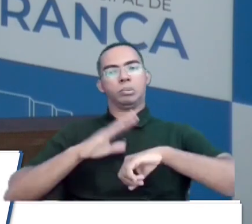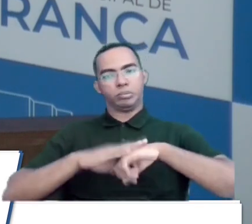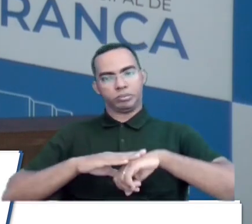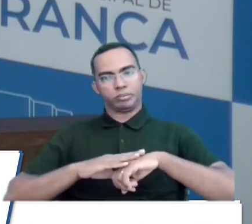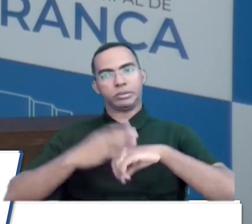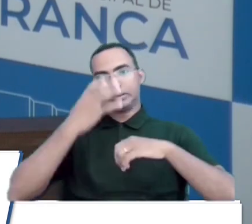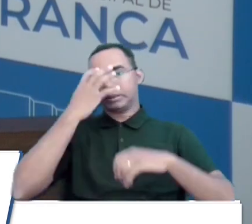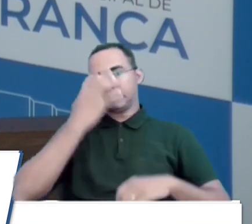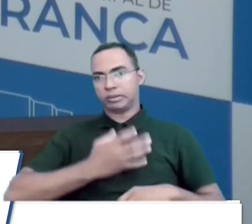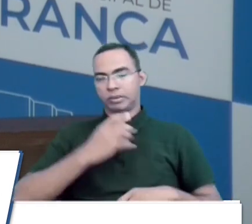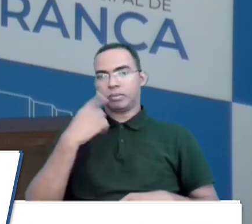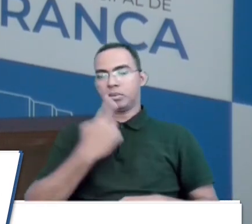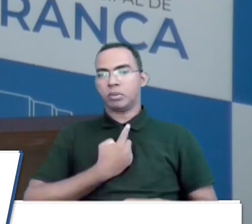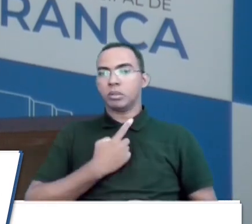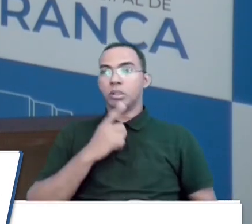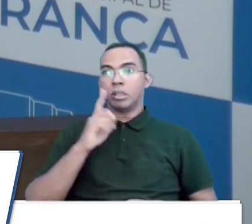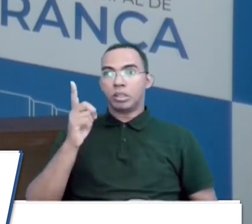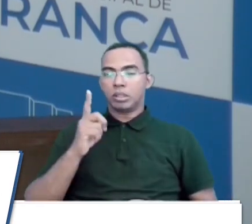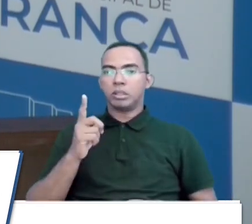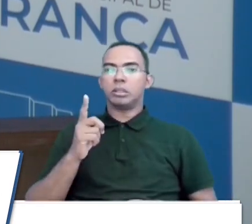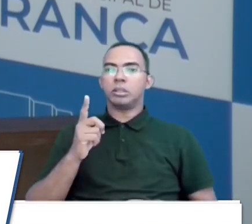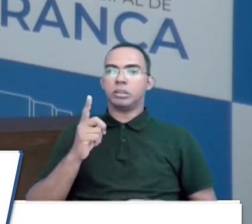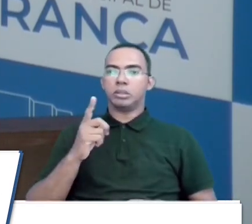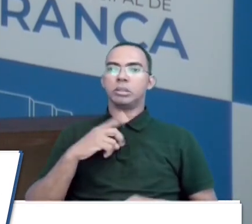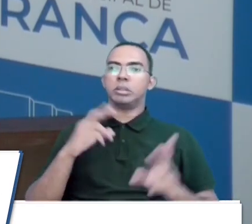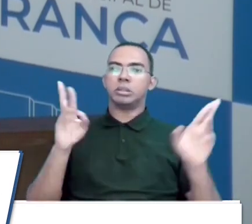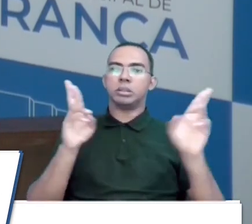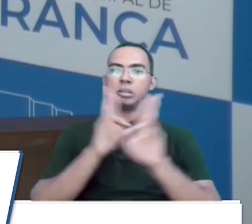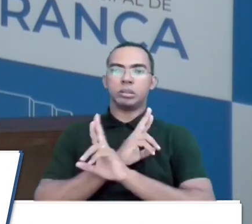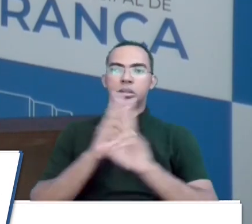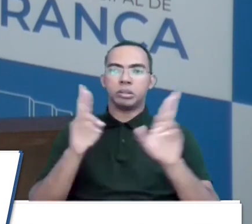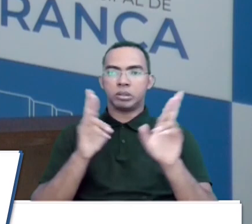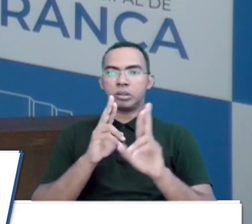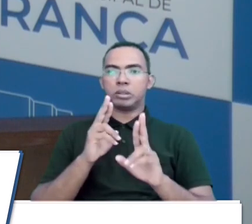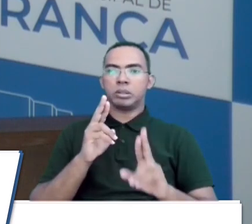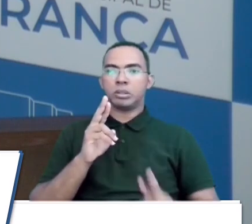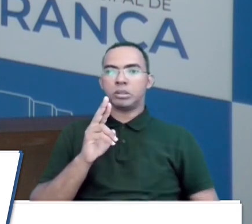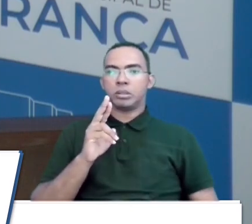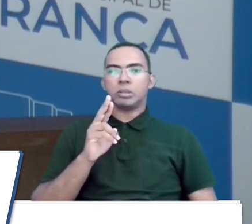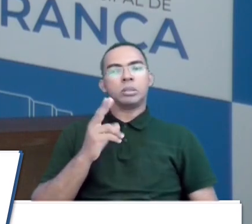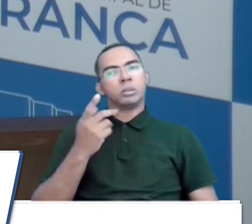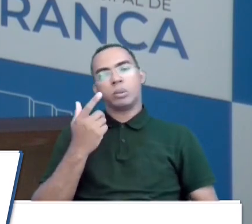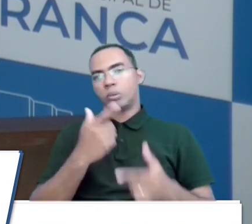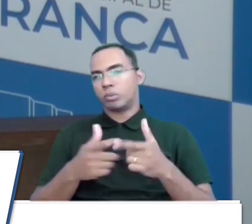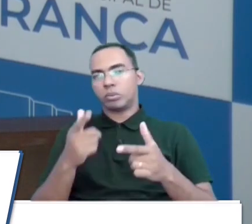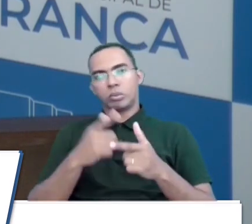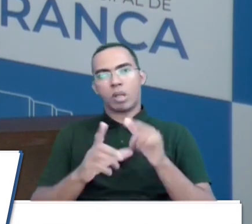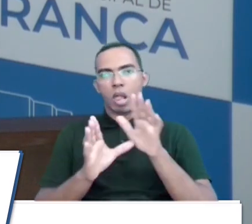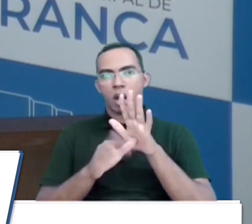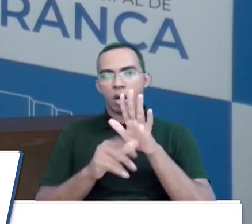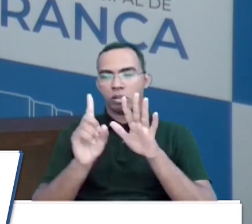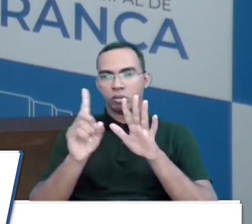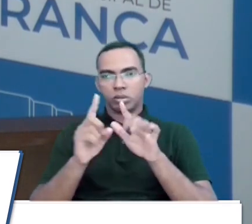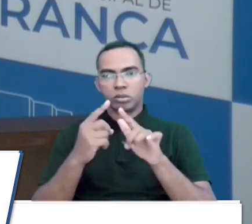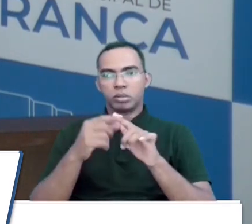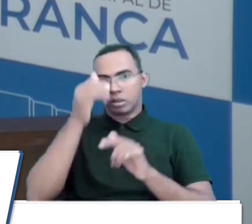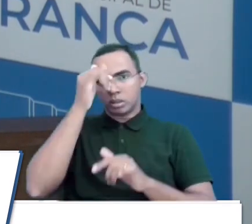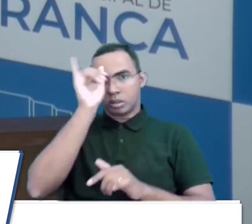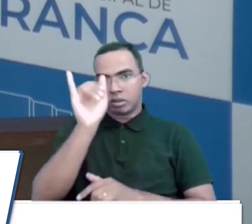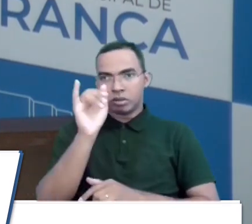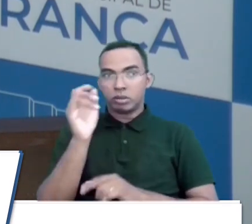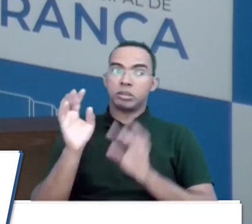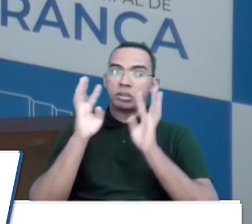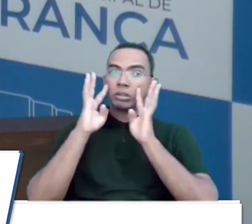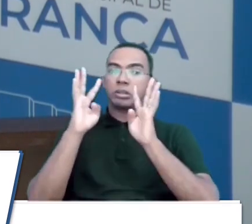sério para nós. Ali por perto, em relação a furto, a gente quase não tem tanto problema, porque eles evitam para não chamar a atenção